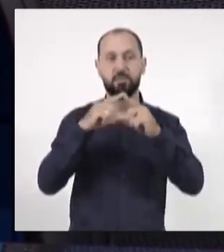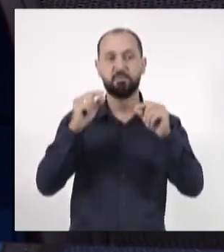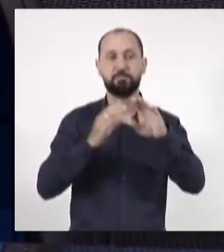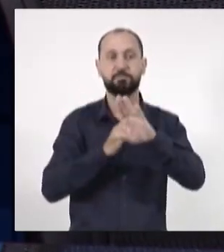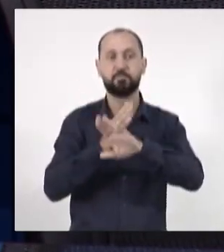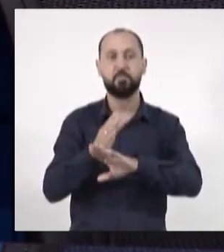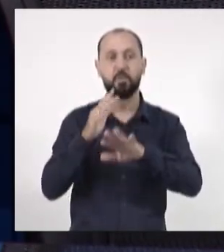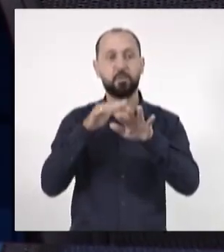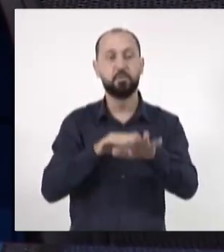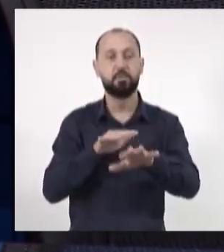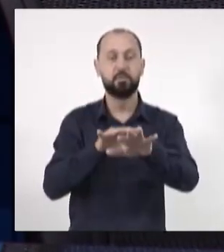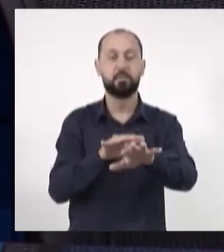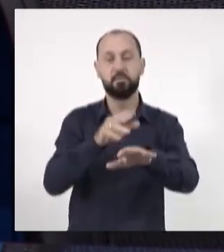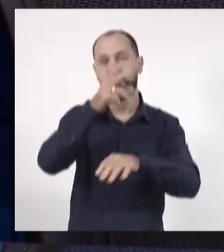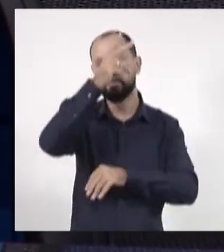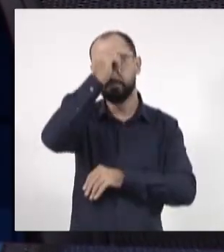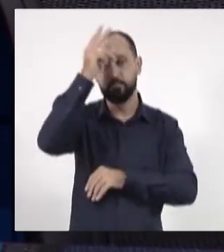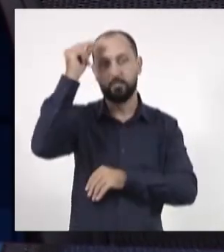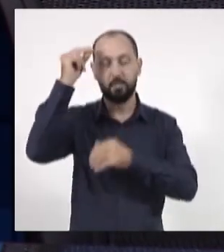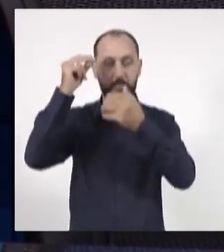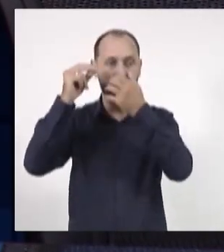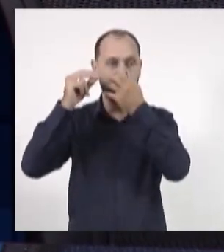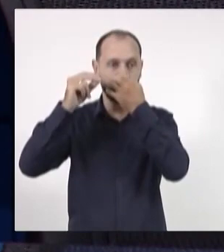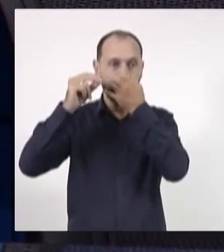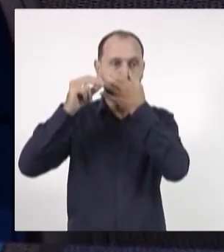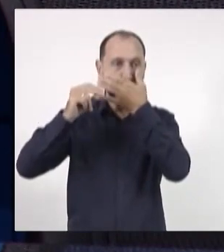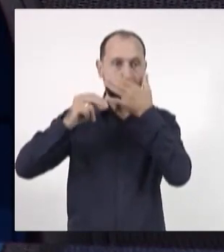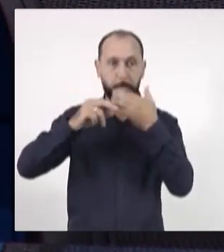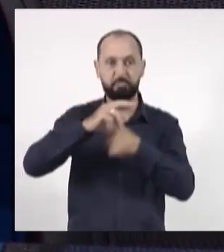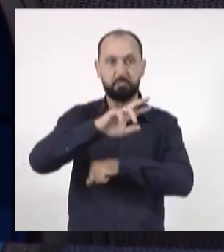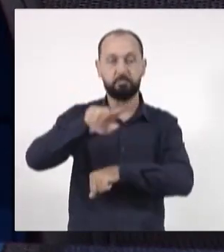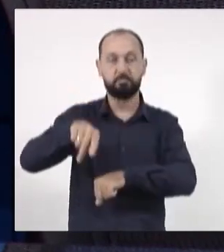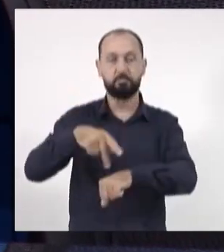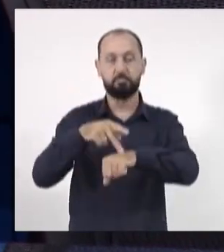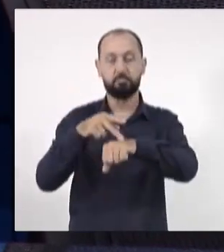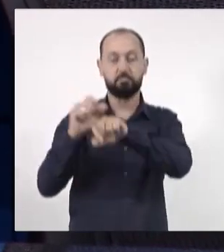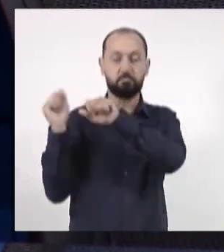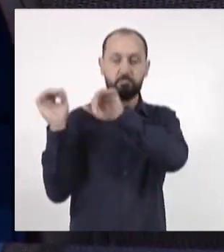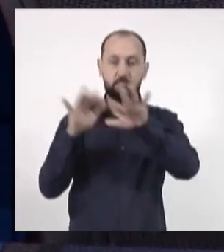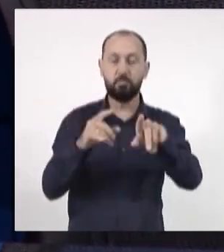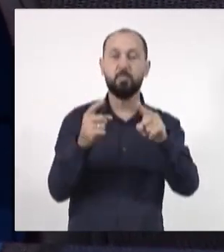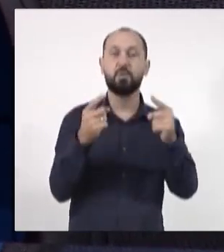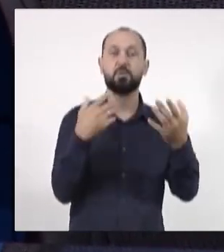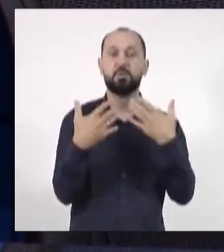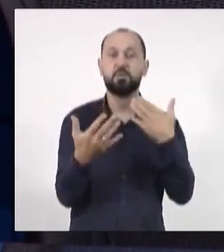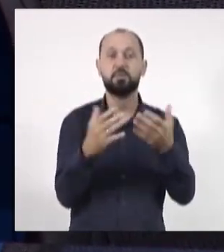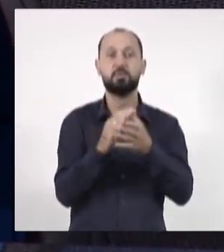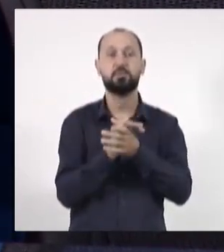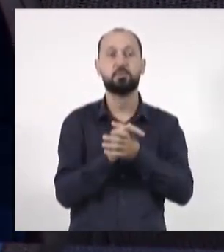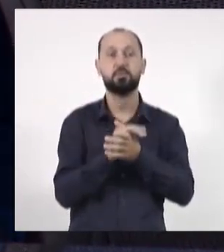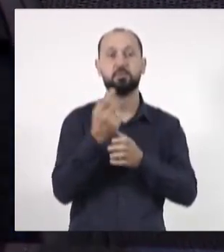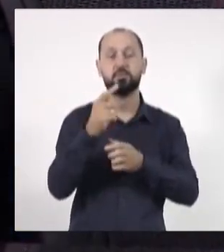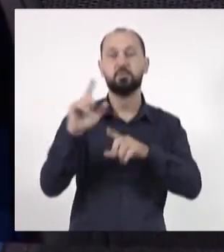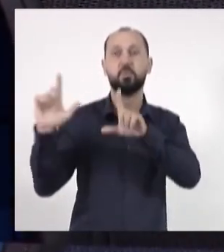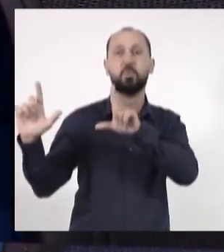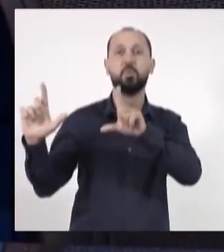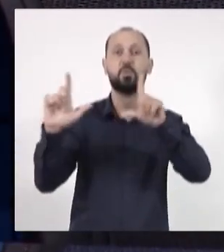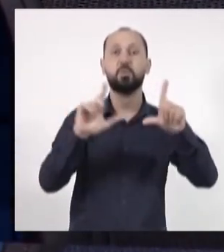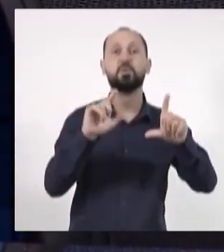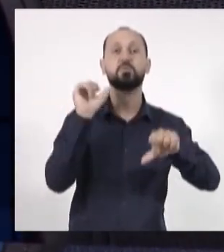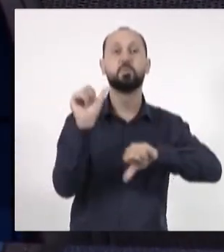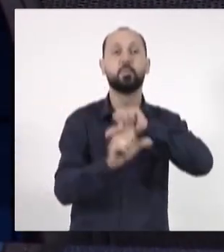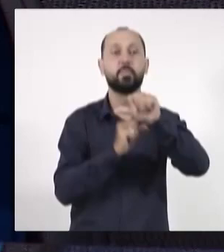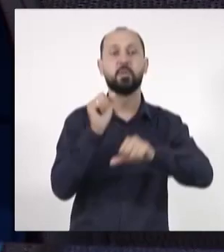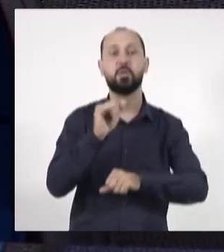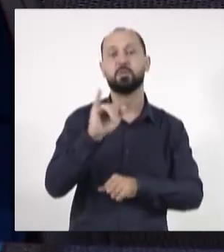Brasília, na marcha dos prefeitos de todo o país, debatendo. E teve um painel sobre a